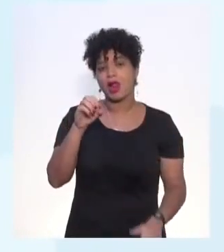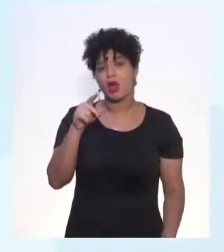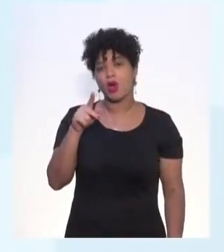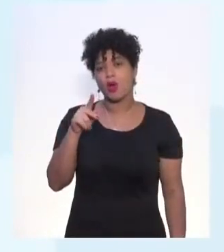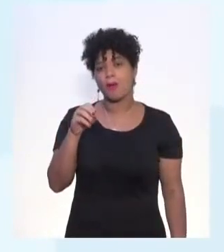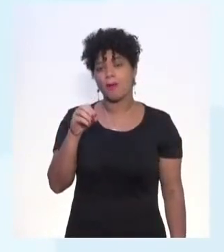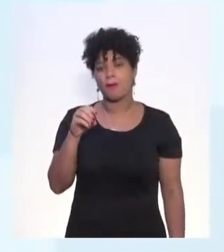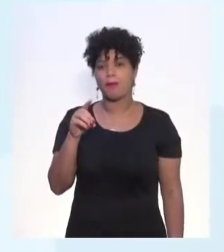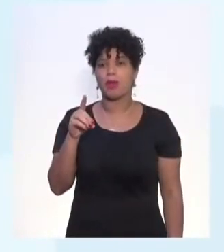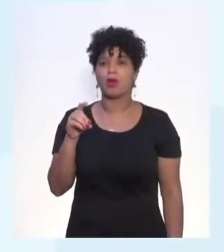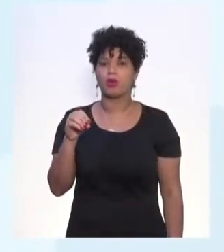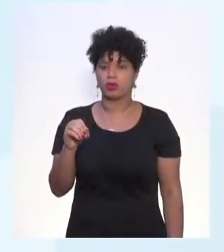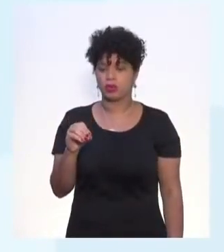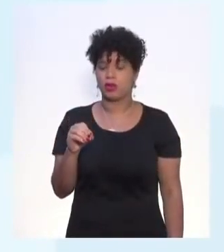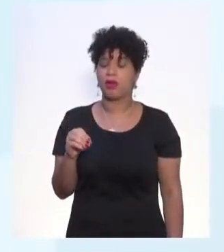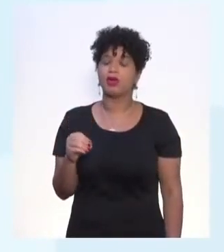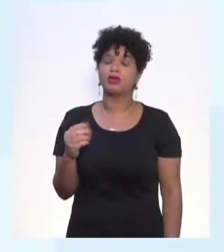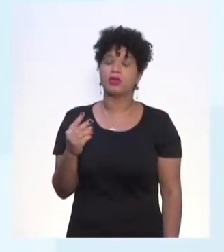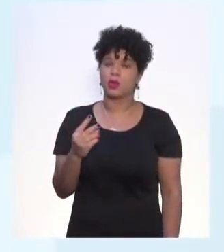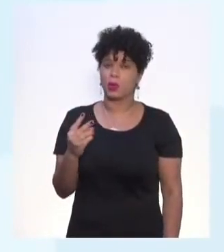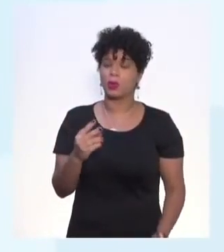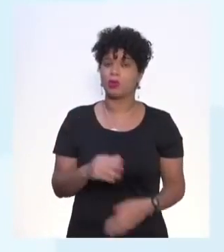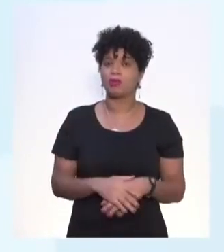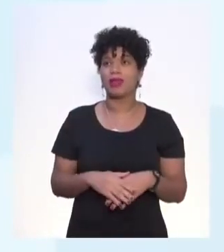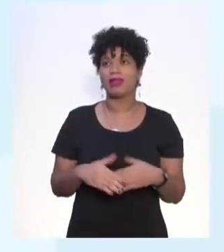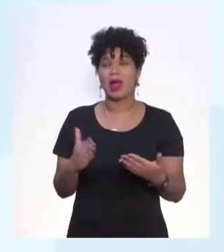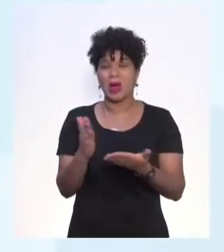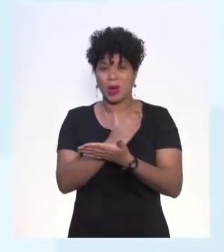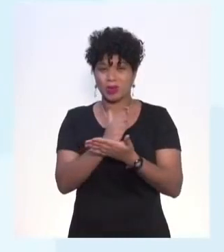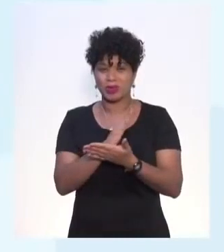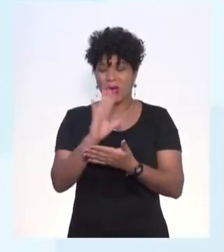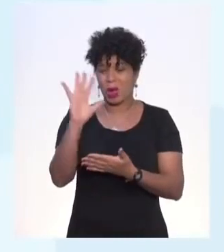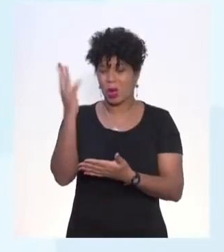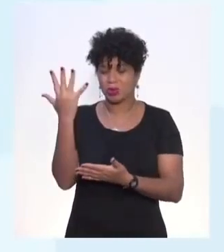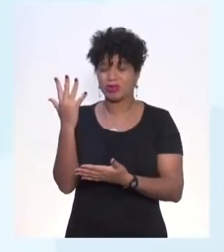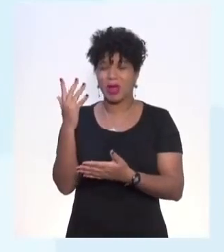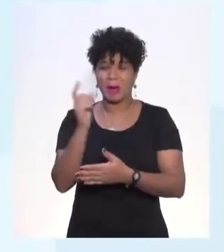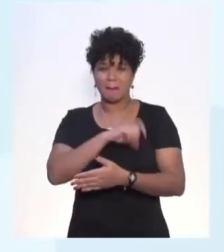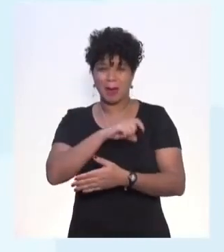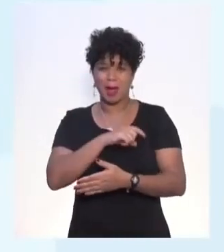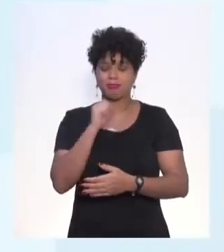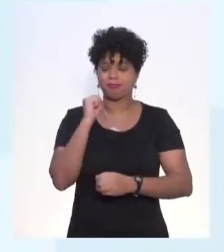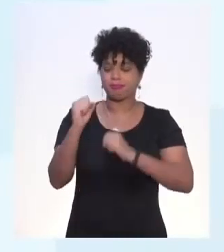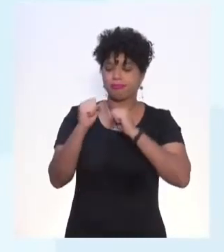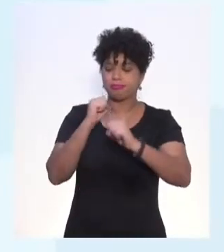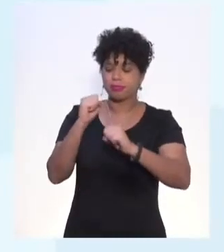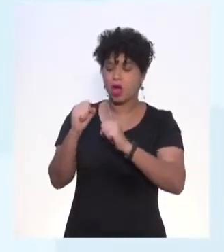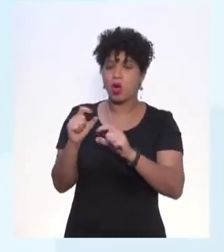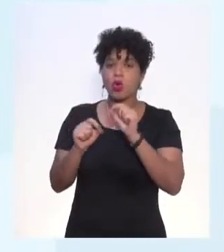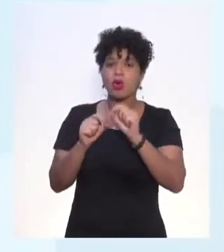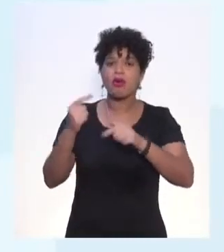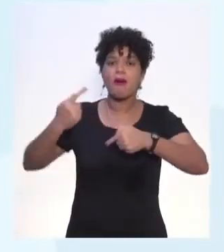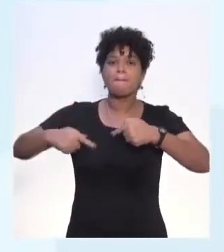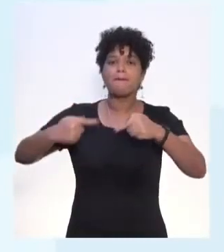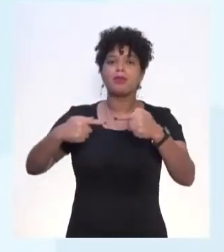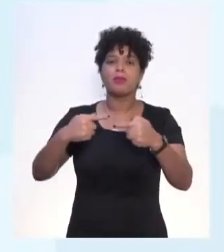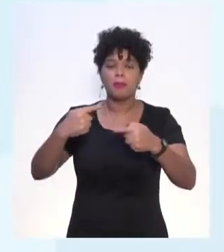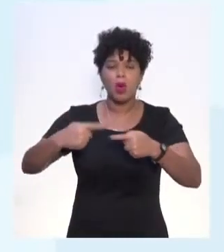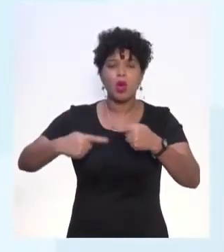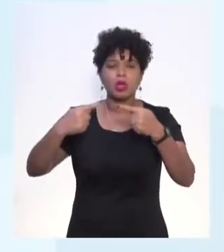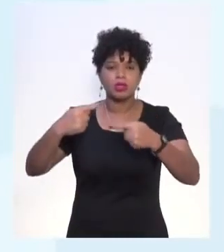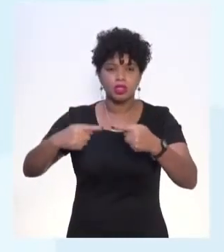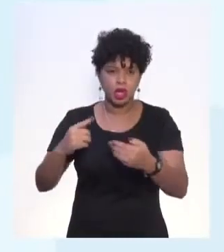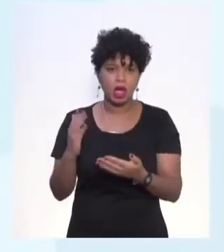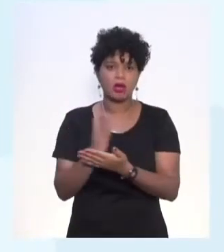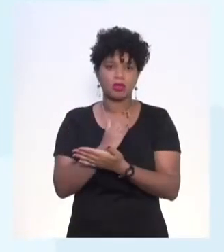Então, essas atrocidades foram particularmente associadas com políticas laborais usadas para coletar